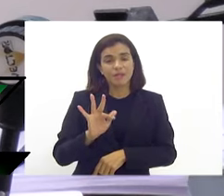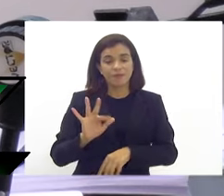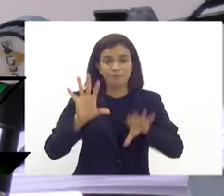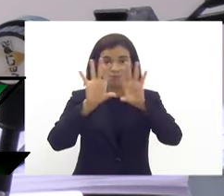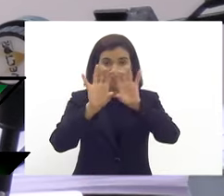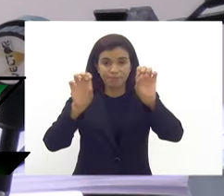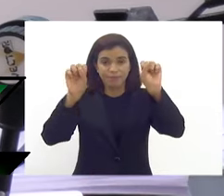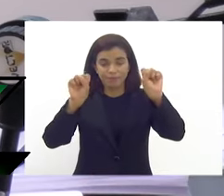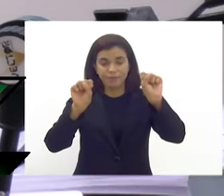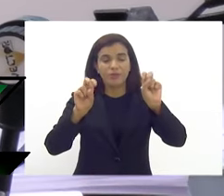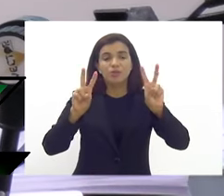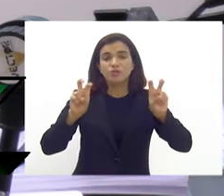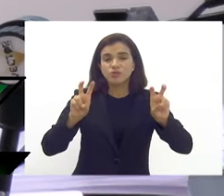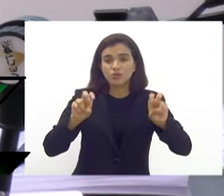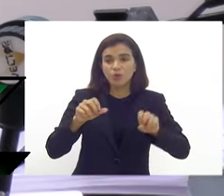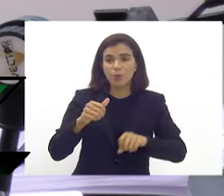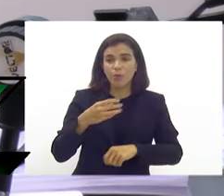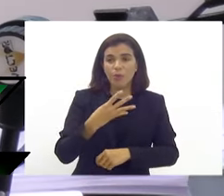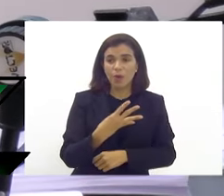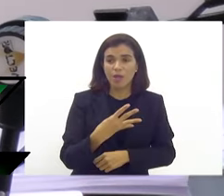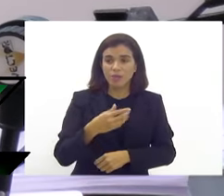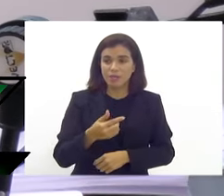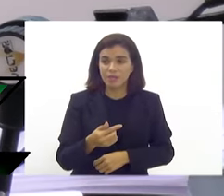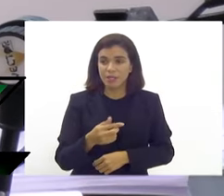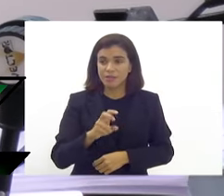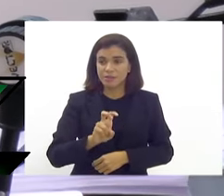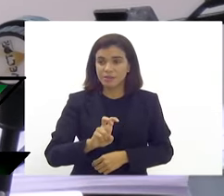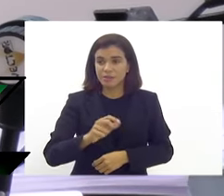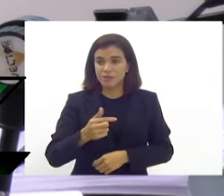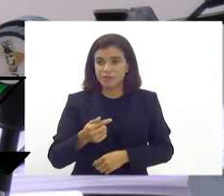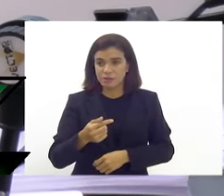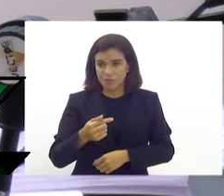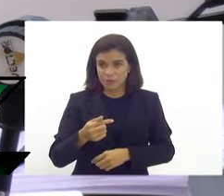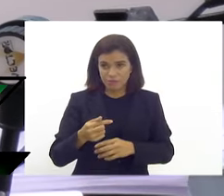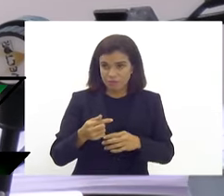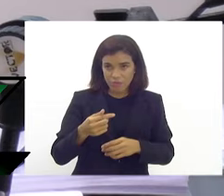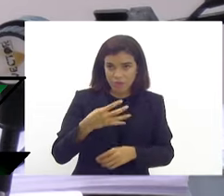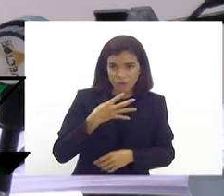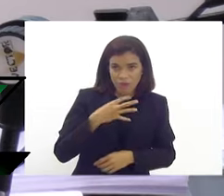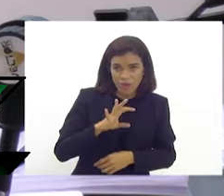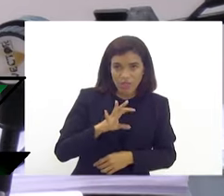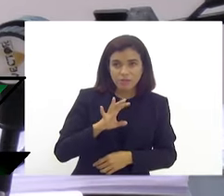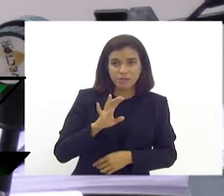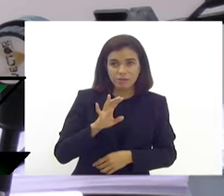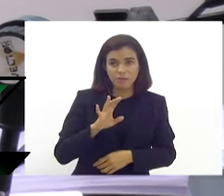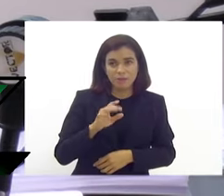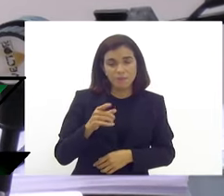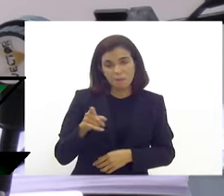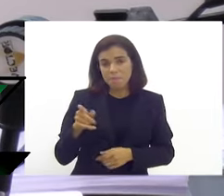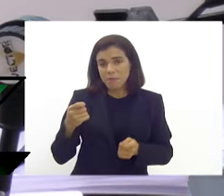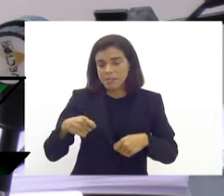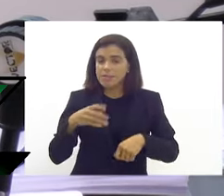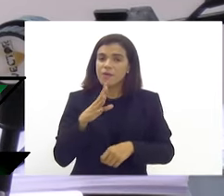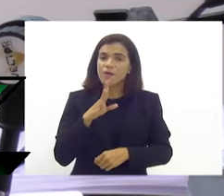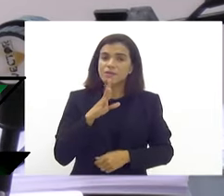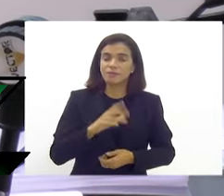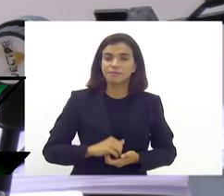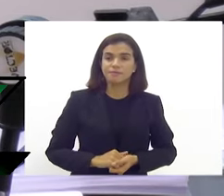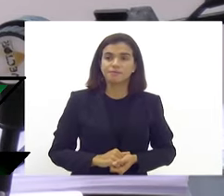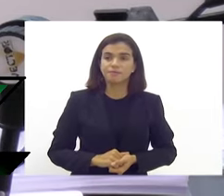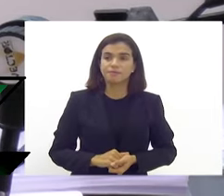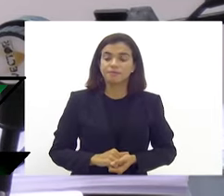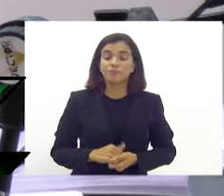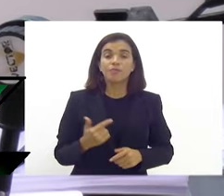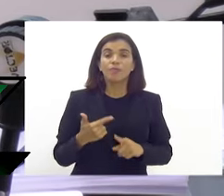constitucionalidade da 4757 não sei se você conhece a 4757 não depois você vai ter a oportunidade de conhecer porque